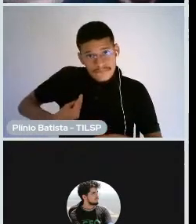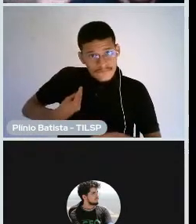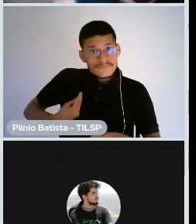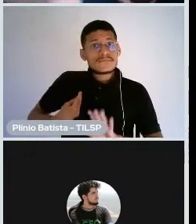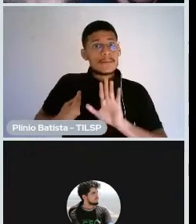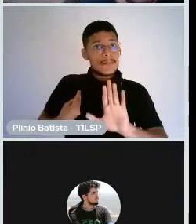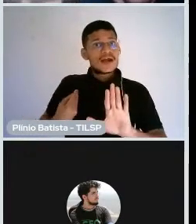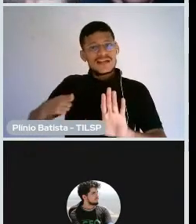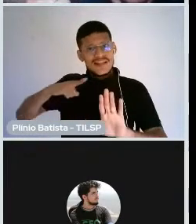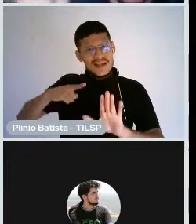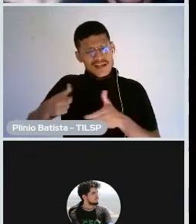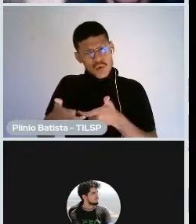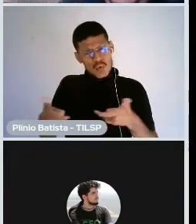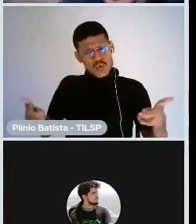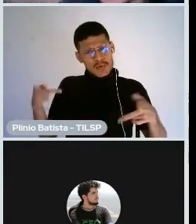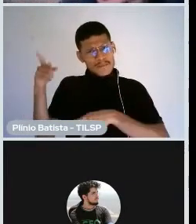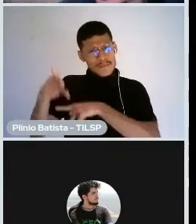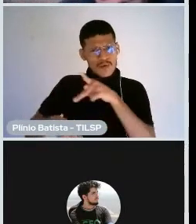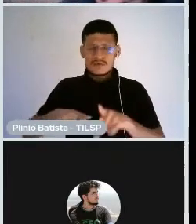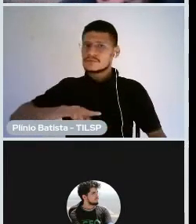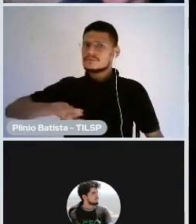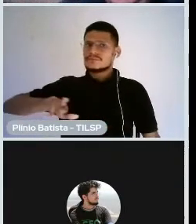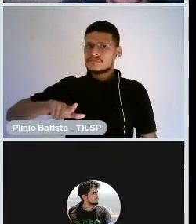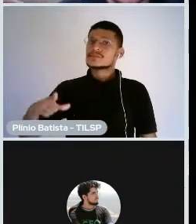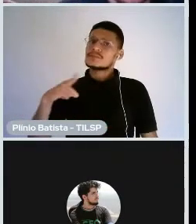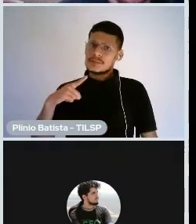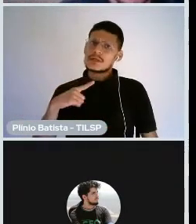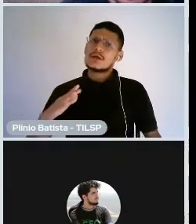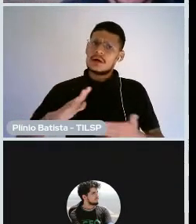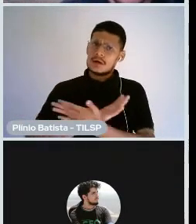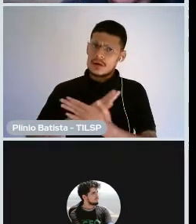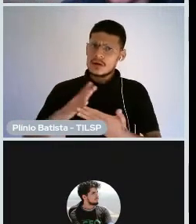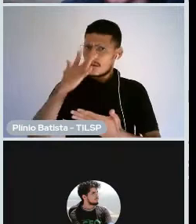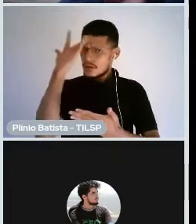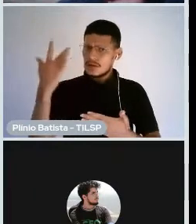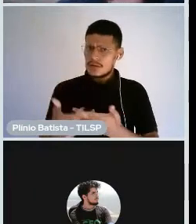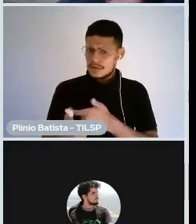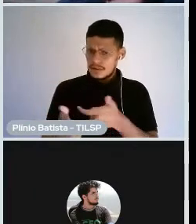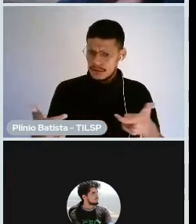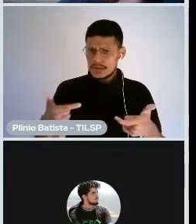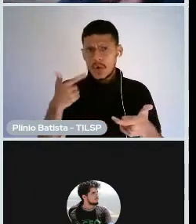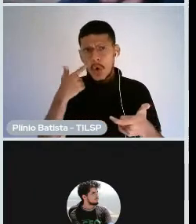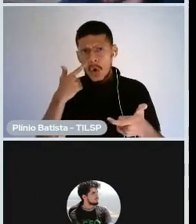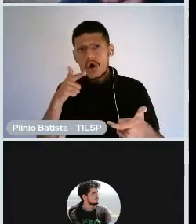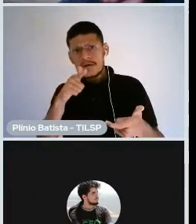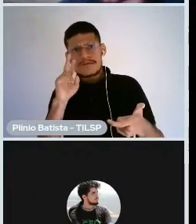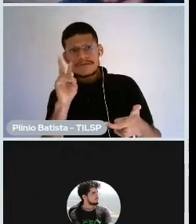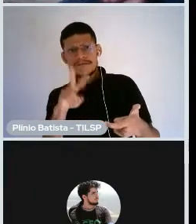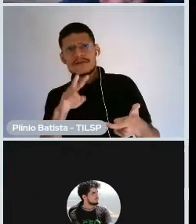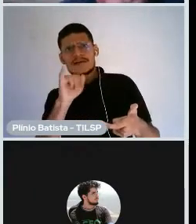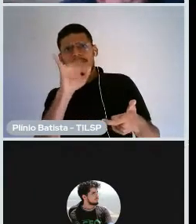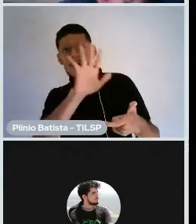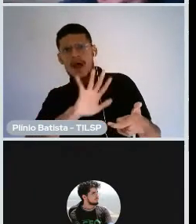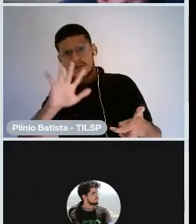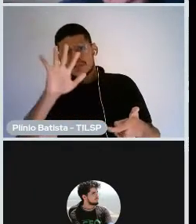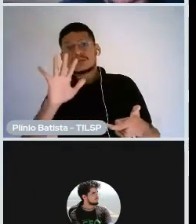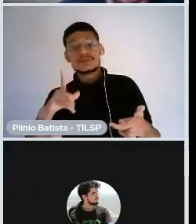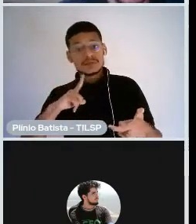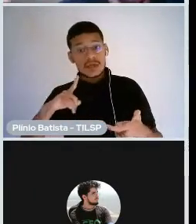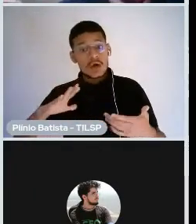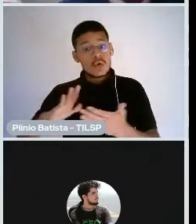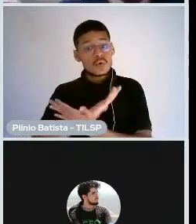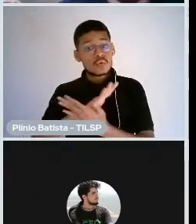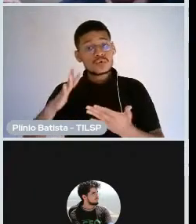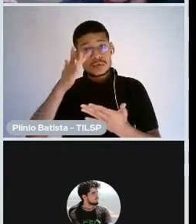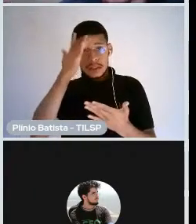de ter 24 habitantes por quilômetro quadrado, e até a gente pode observar até no próprio mapa, né? Como a gente pode ver no mapa ali, boa parte do Brasil